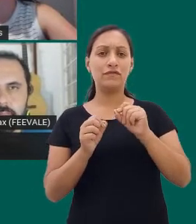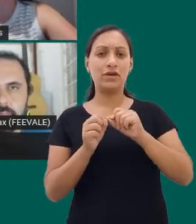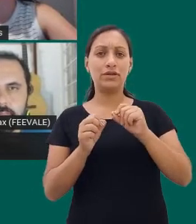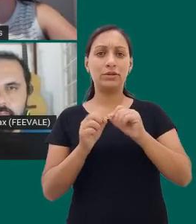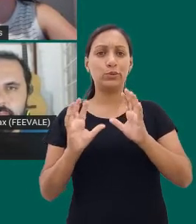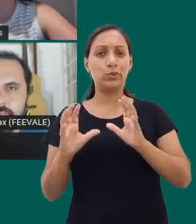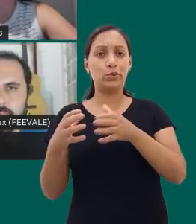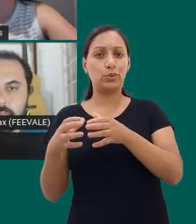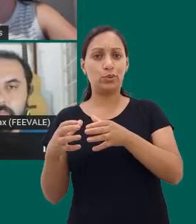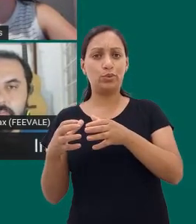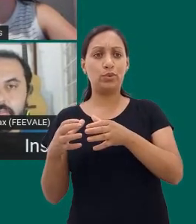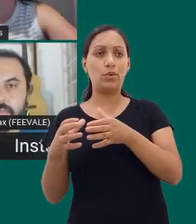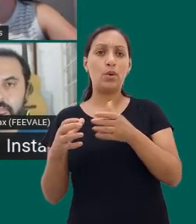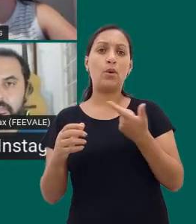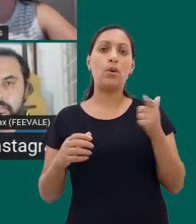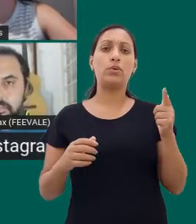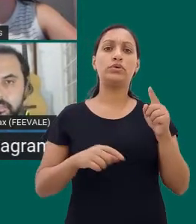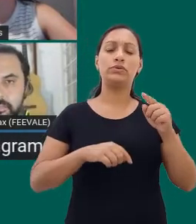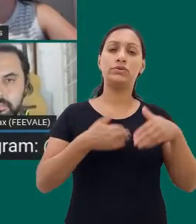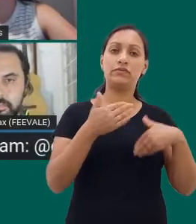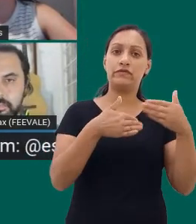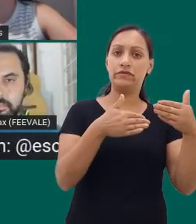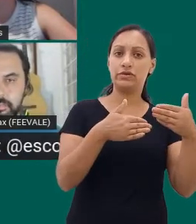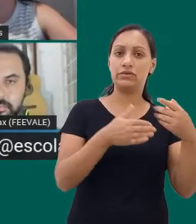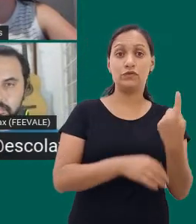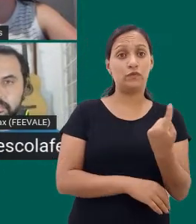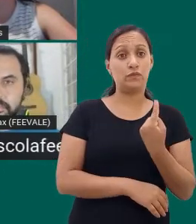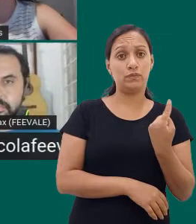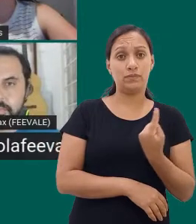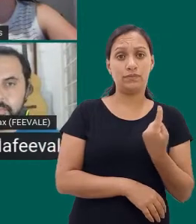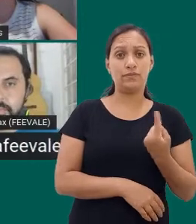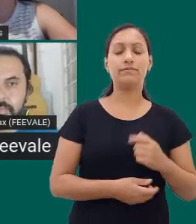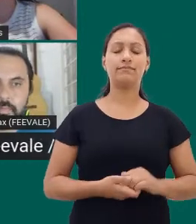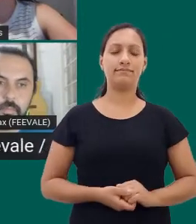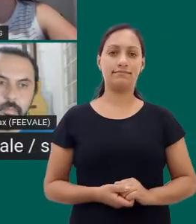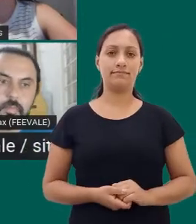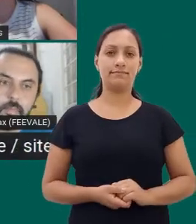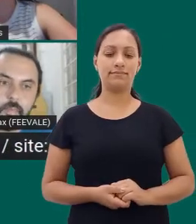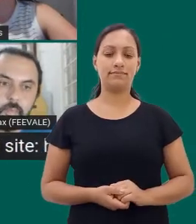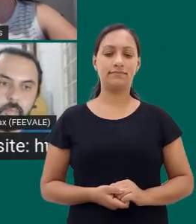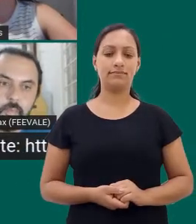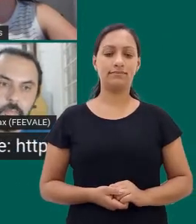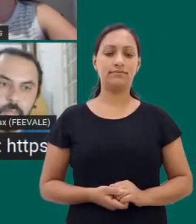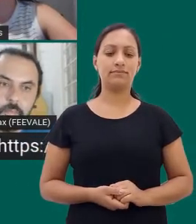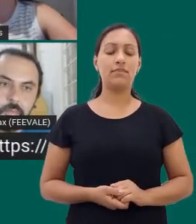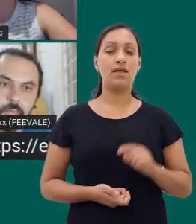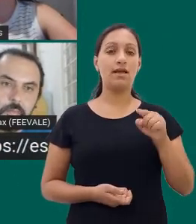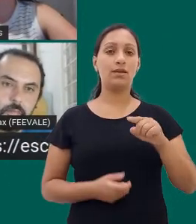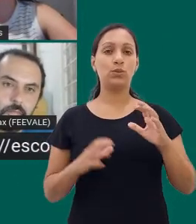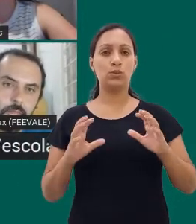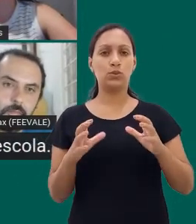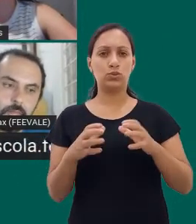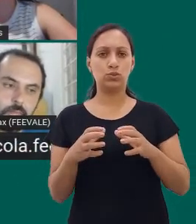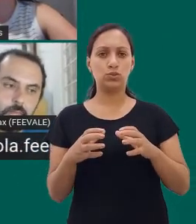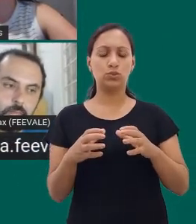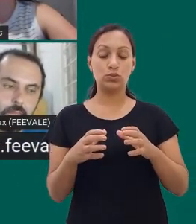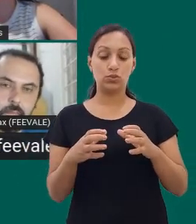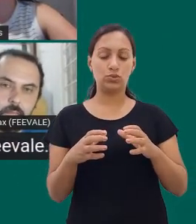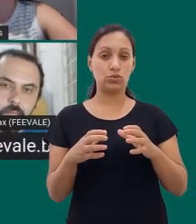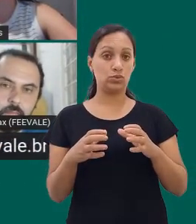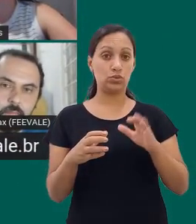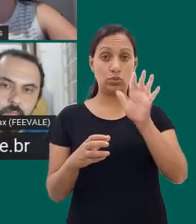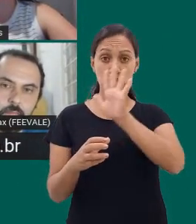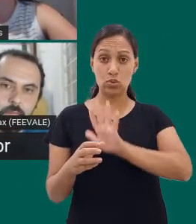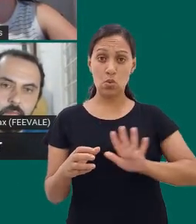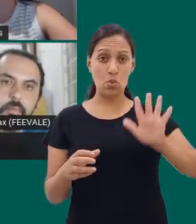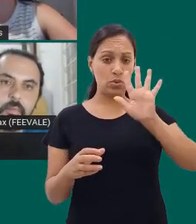grupo ou ela é desenvolvida de uma forma individual, né? Então, esse conjunto como um todo, ele é